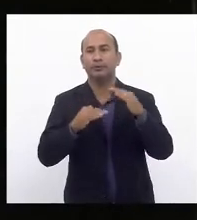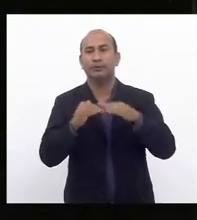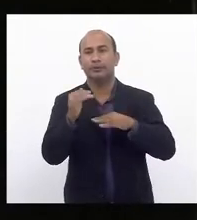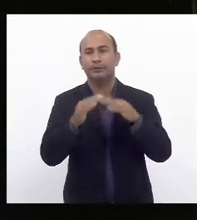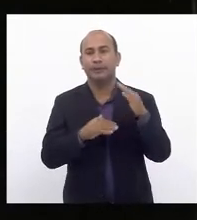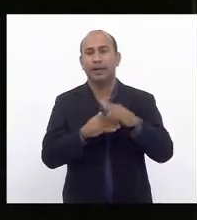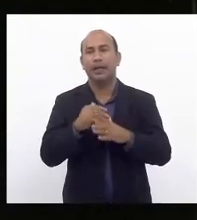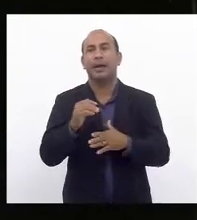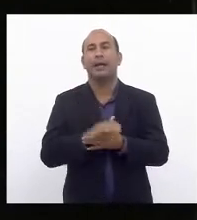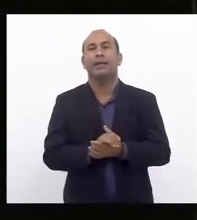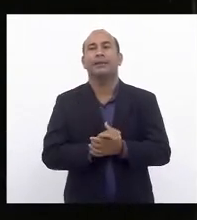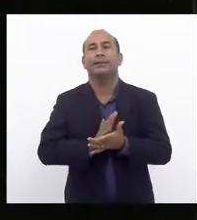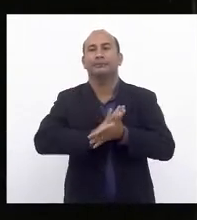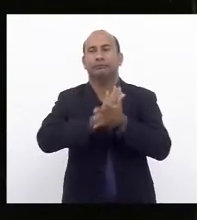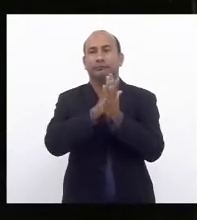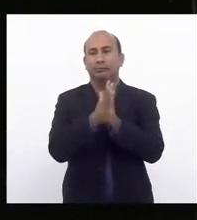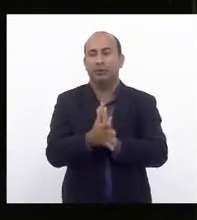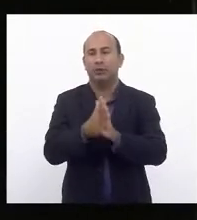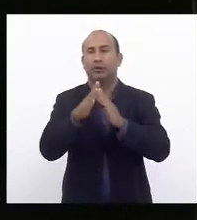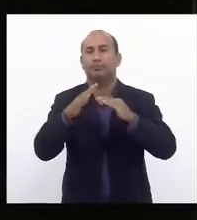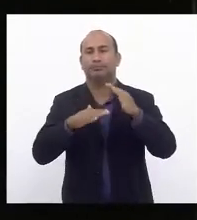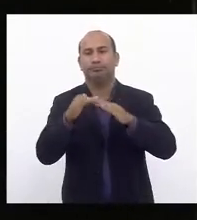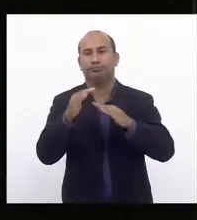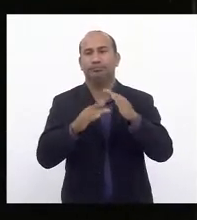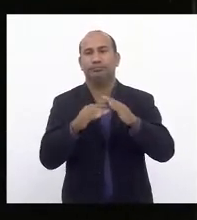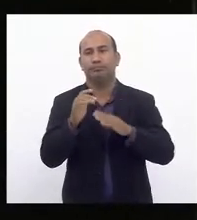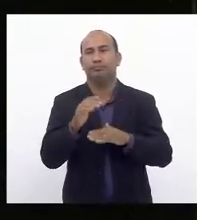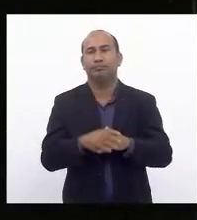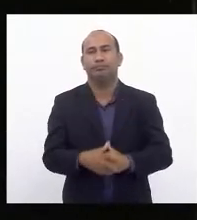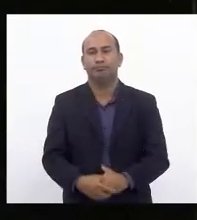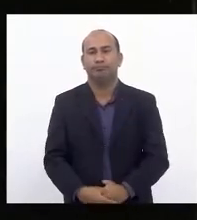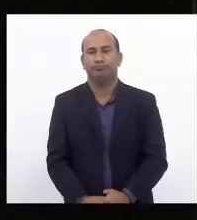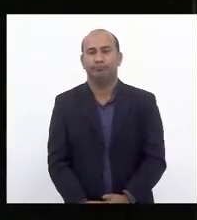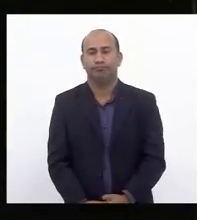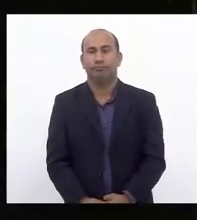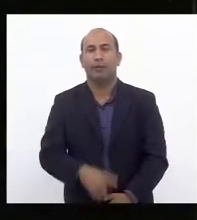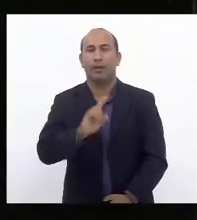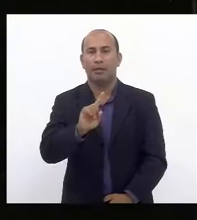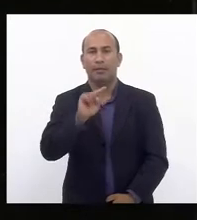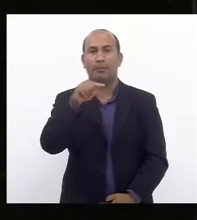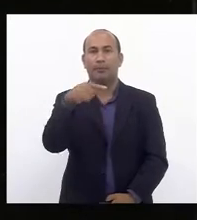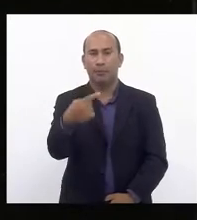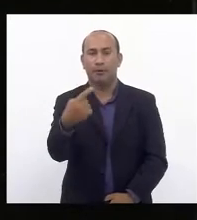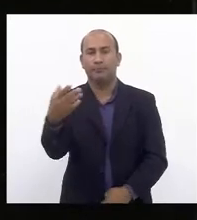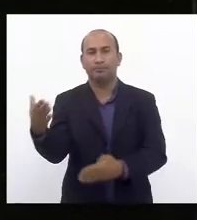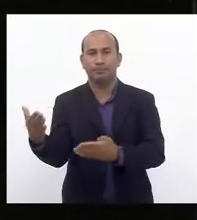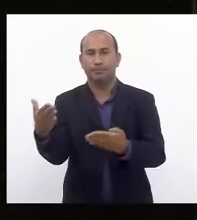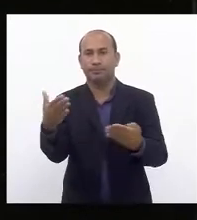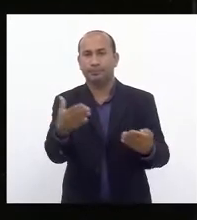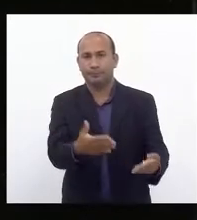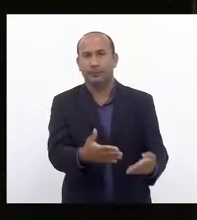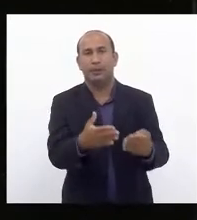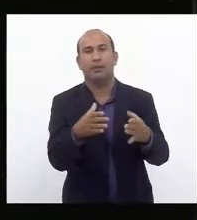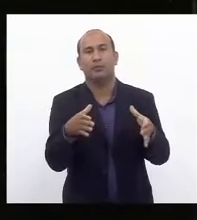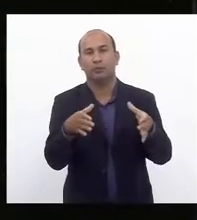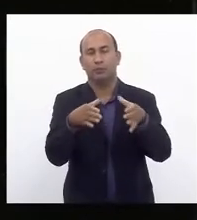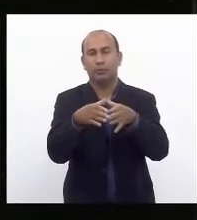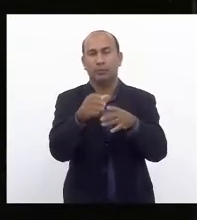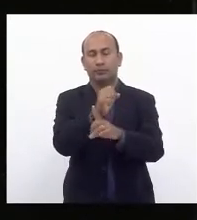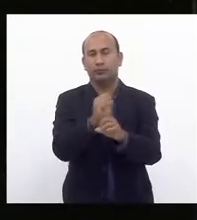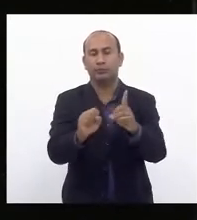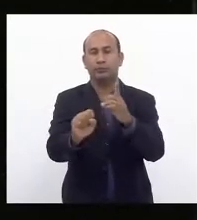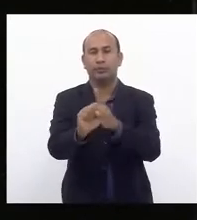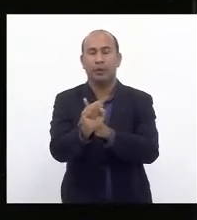massacraram os servidores, que humilharam os servidores. Depois vieram as organizações sociais, que o